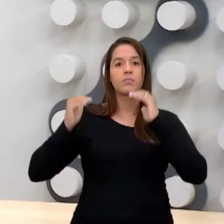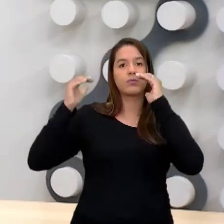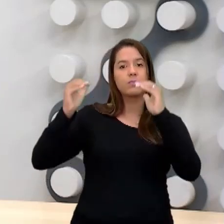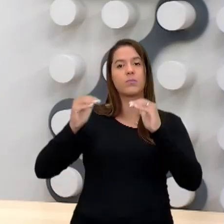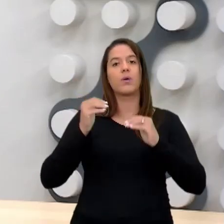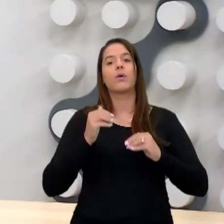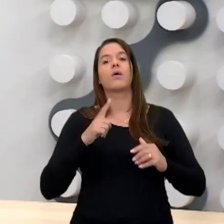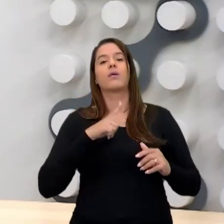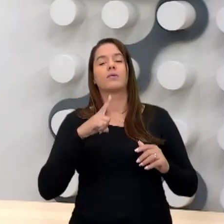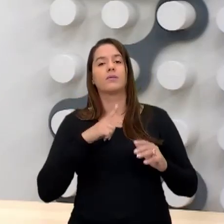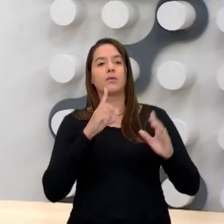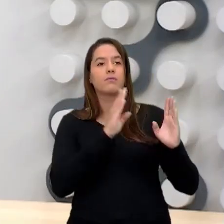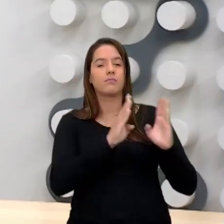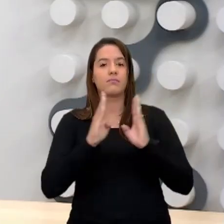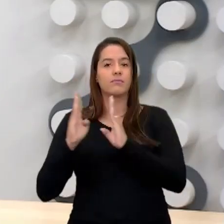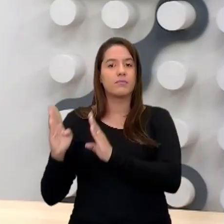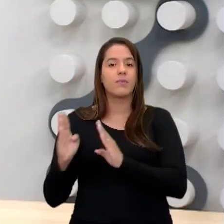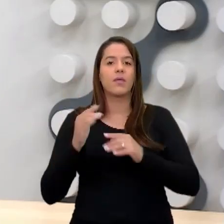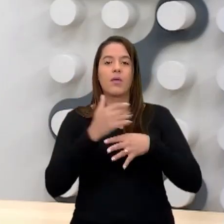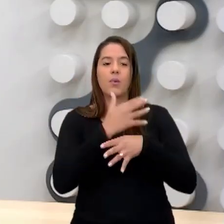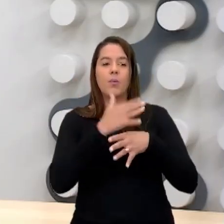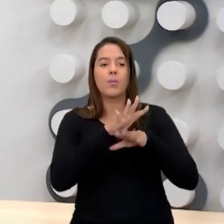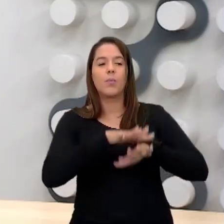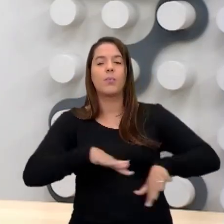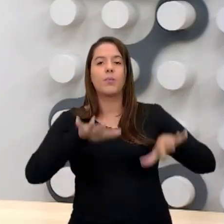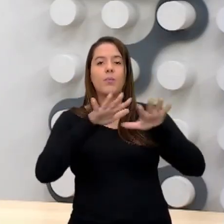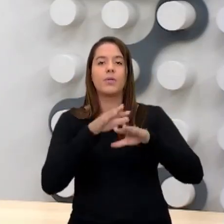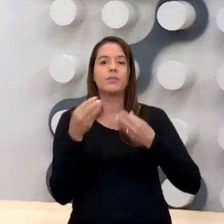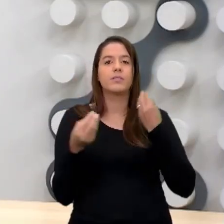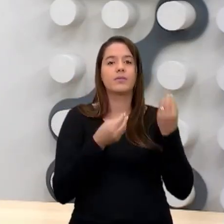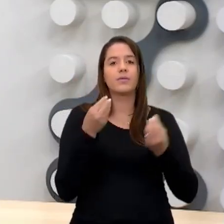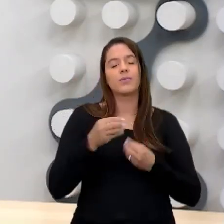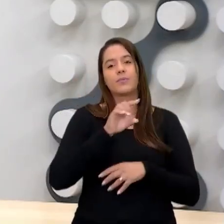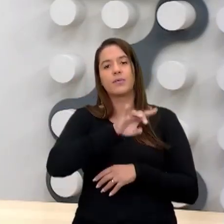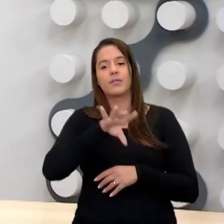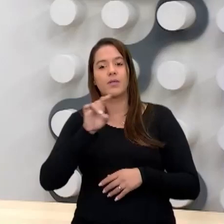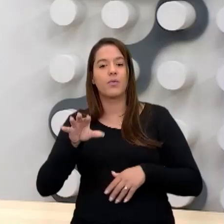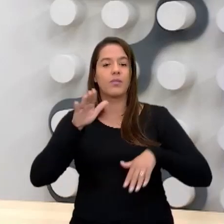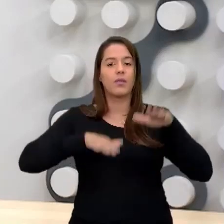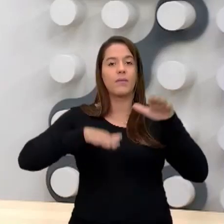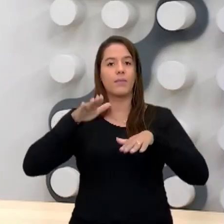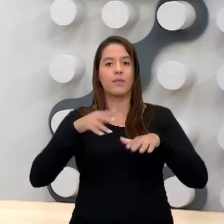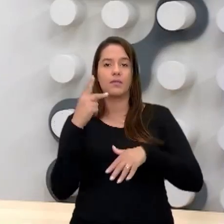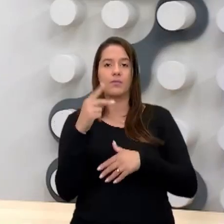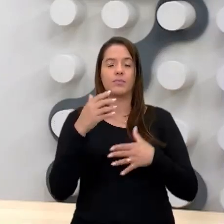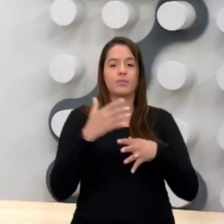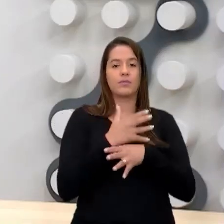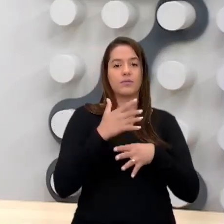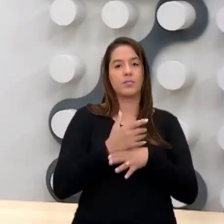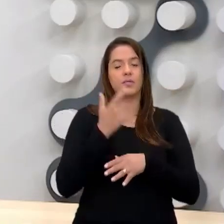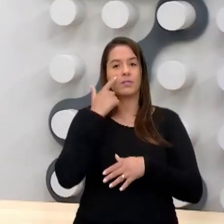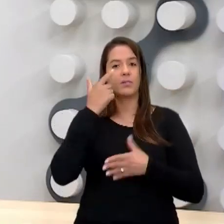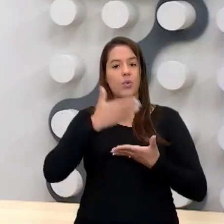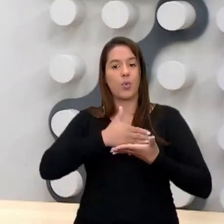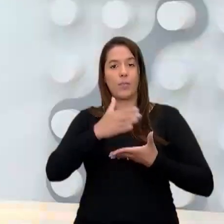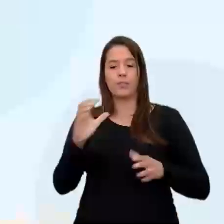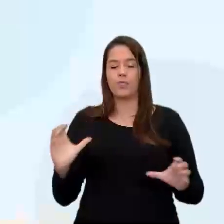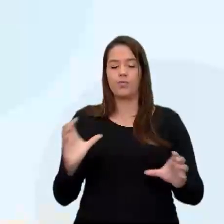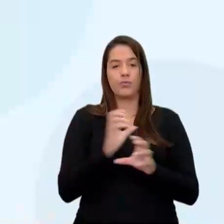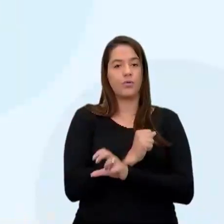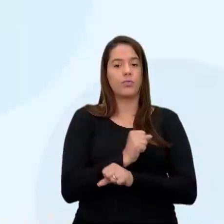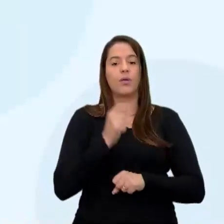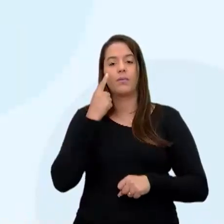né, e como as regiões são influenciadas, né, dependendo da sua cidade. A começar aí pela total, né,